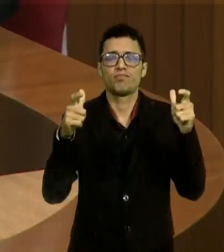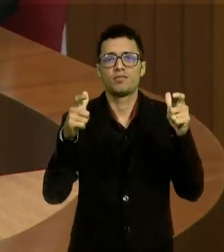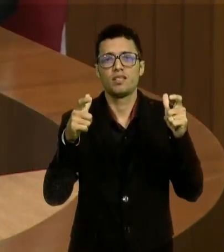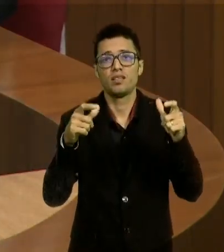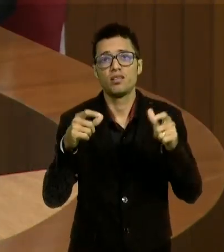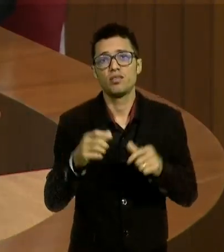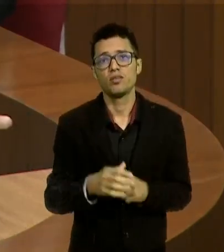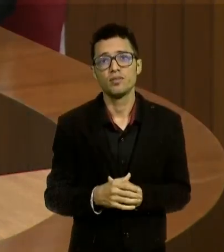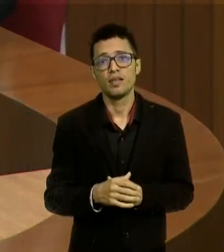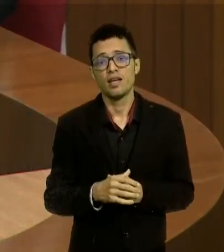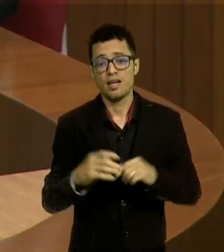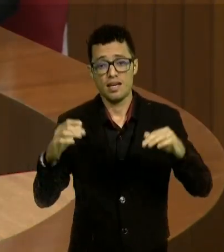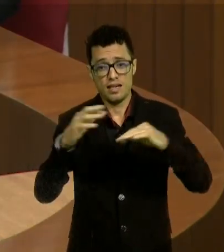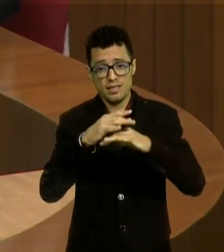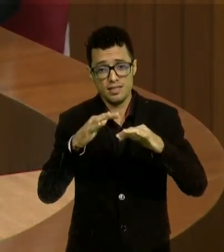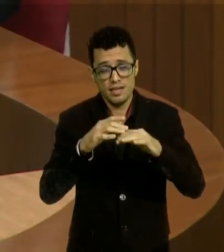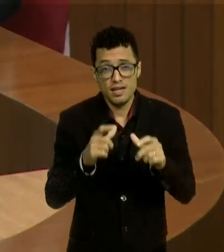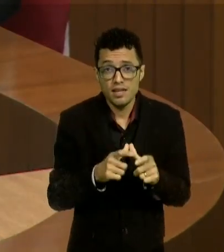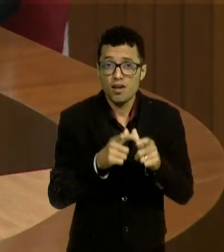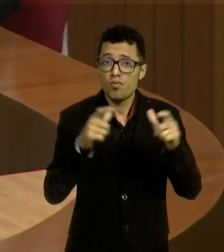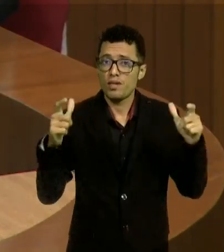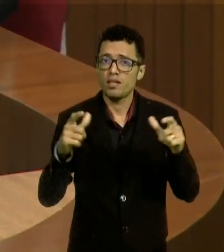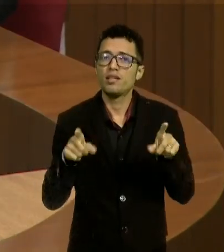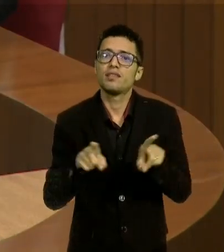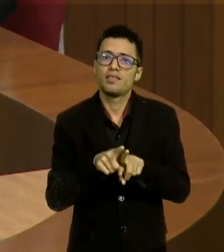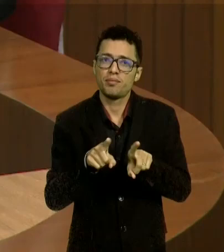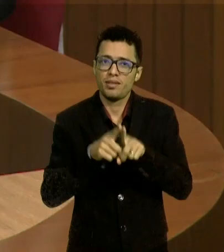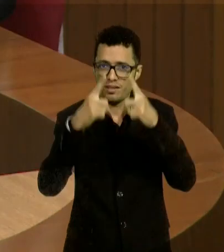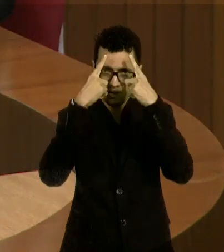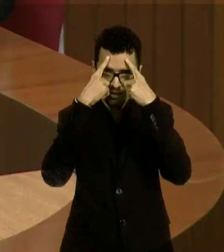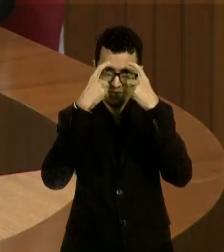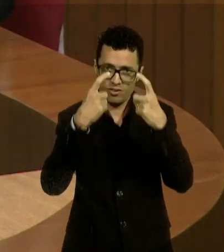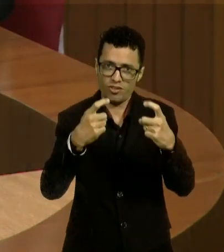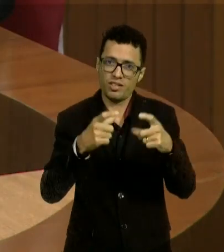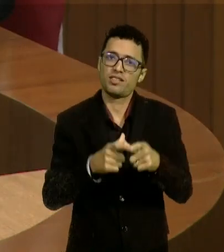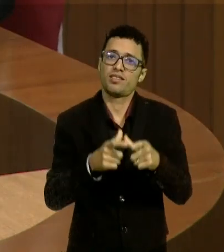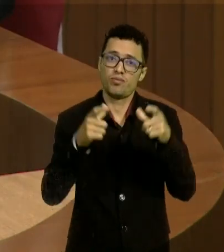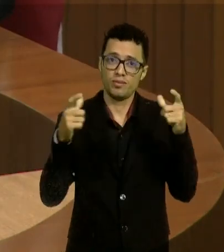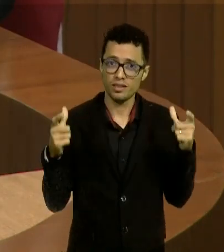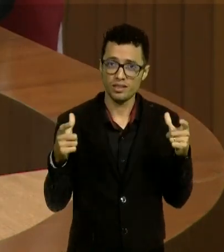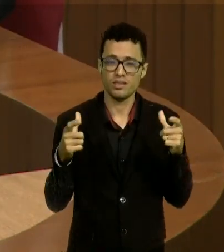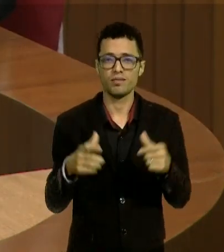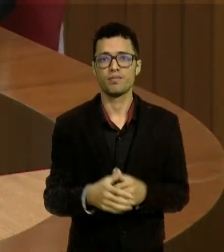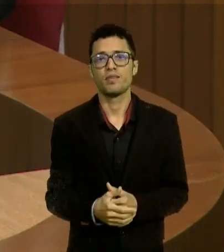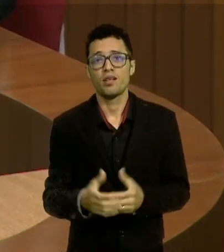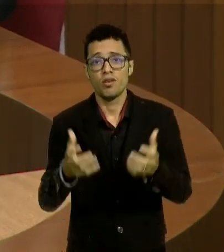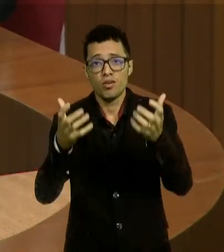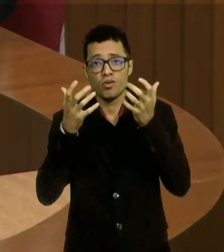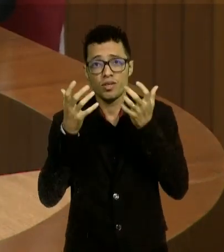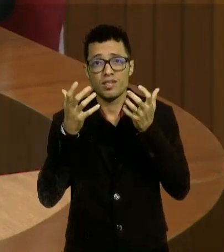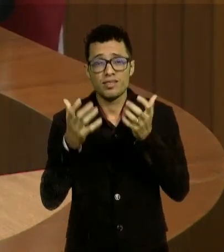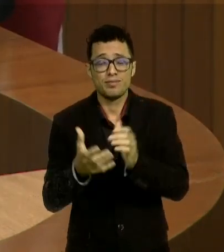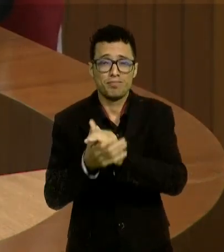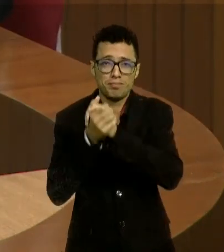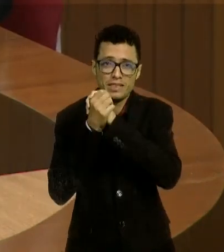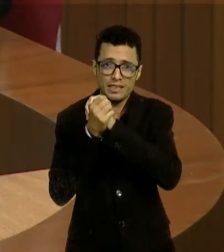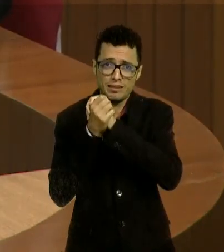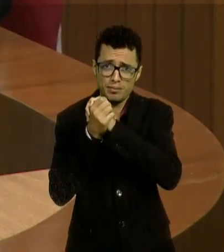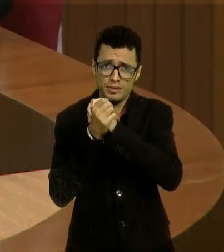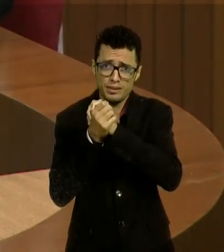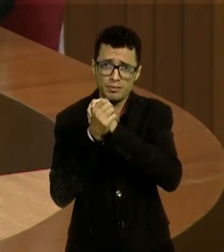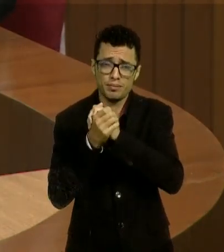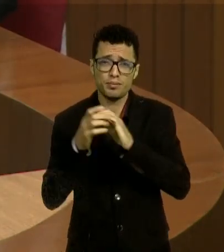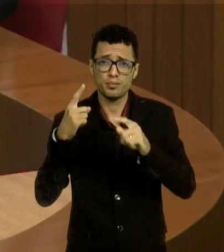essa violência aumenta. Mas eu quero aqui parabenizar, porque a gente sabe que a